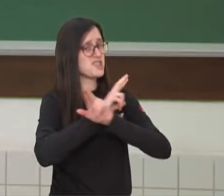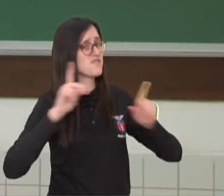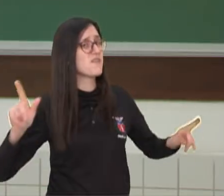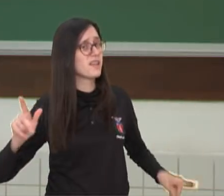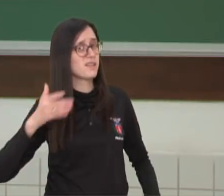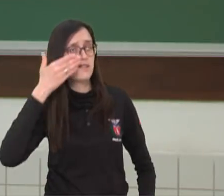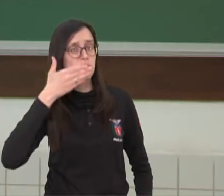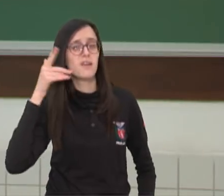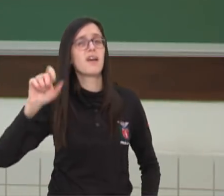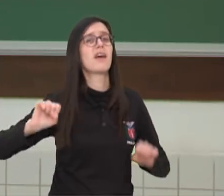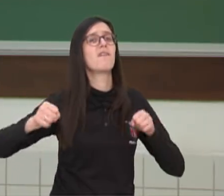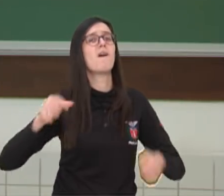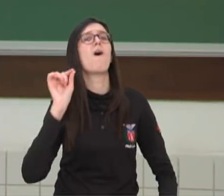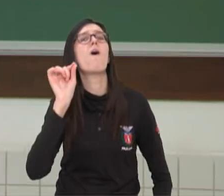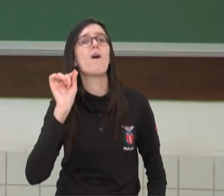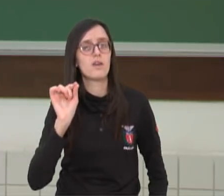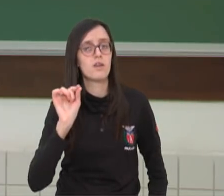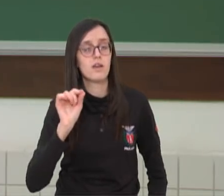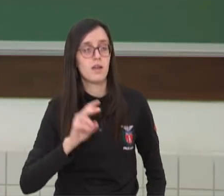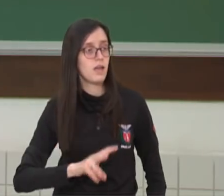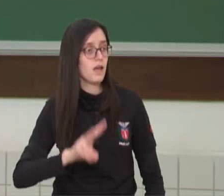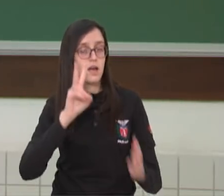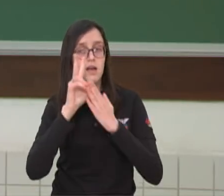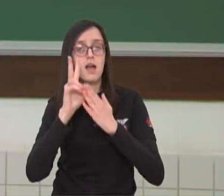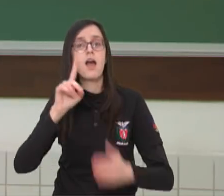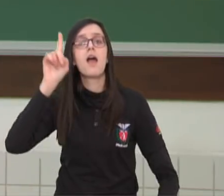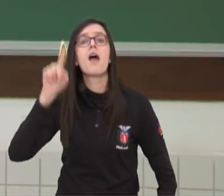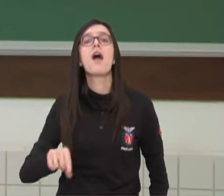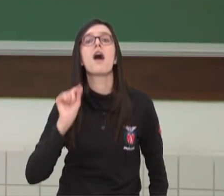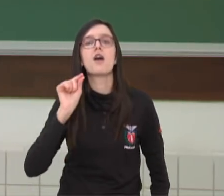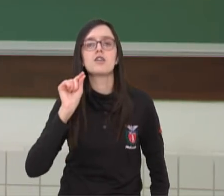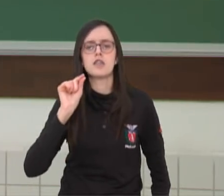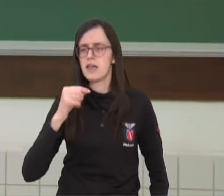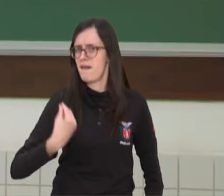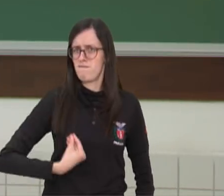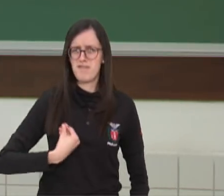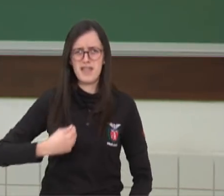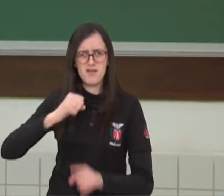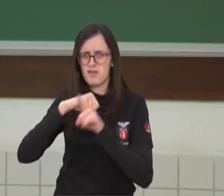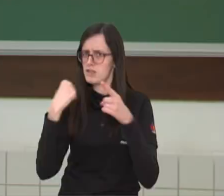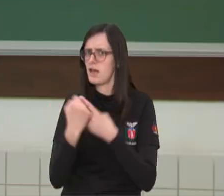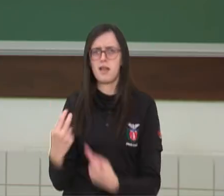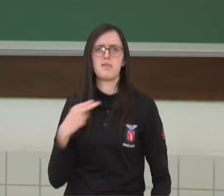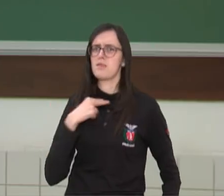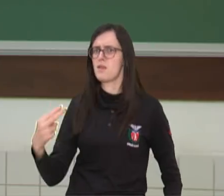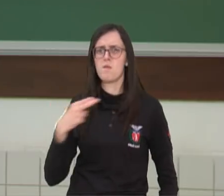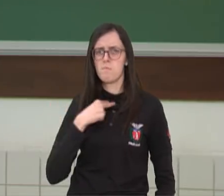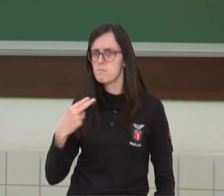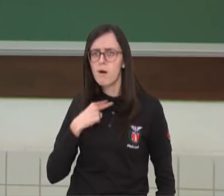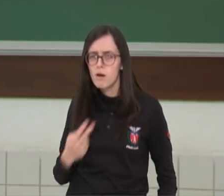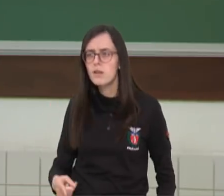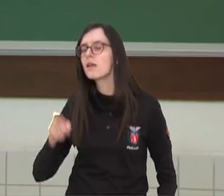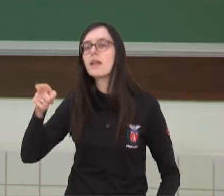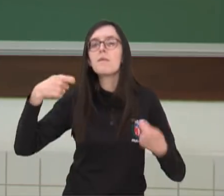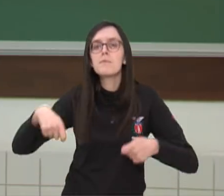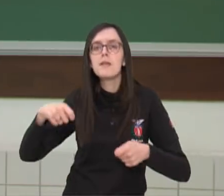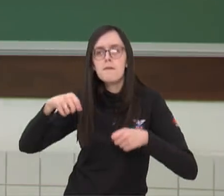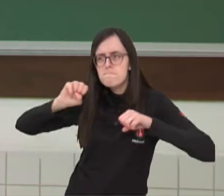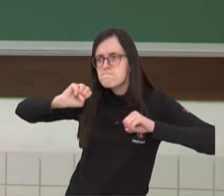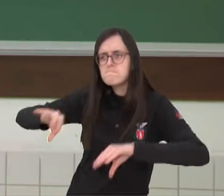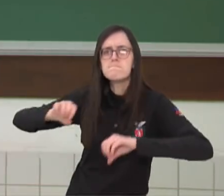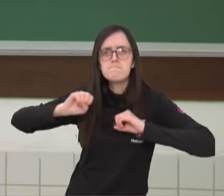discursos. O que ele defendia? Os índios eram selvagens, E ainda deveriam ser instruídos a